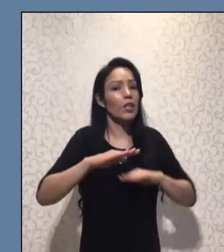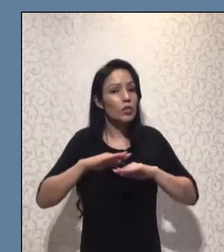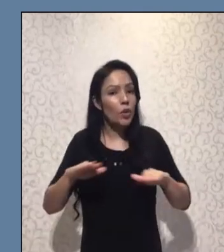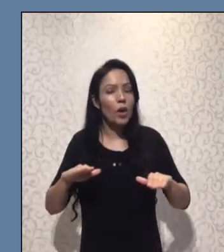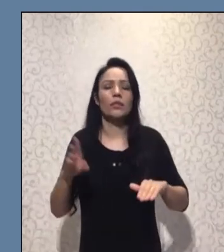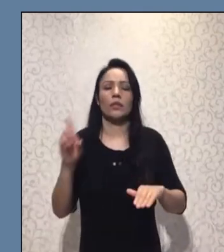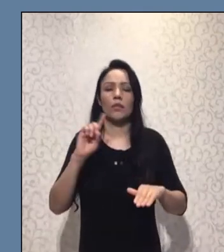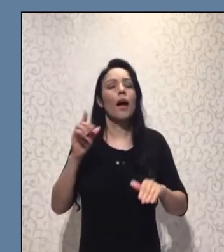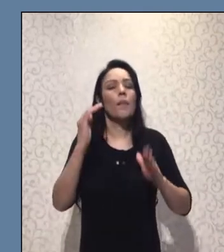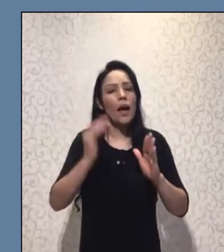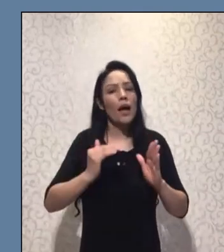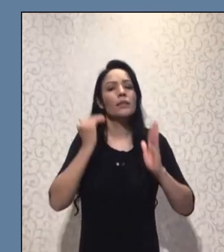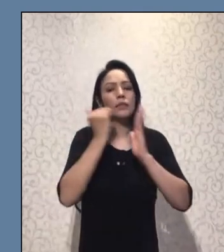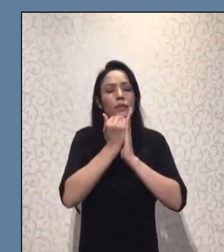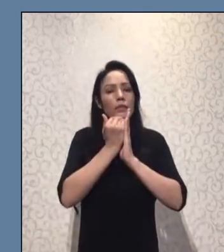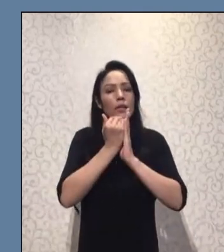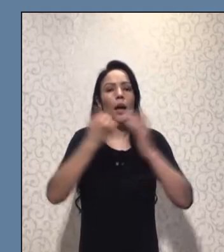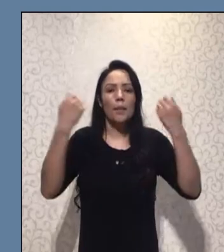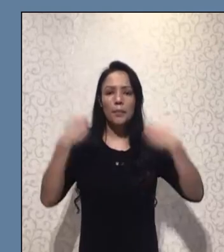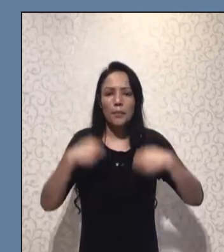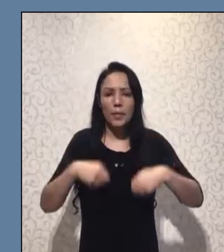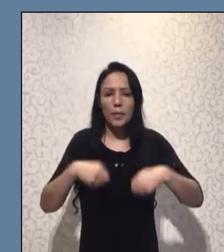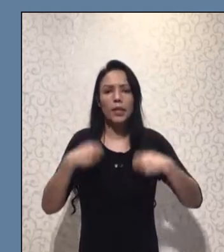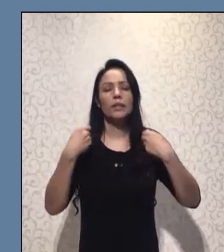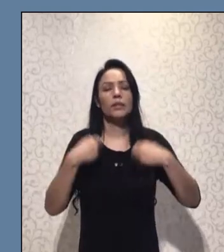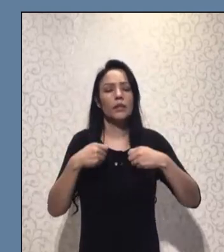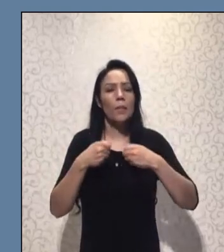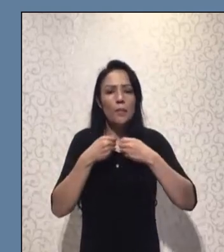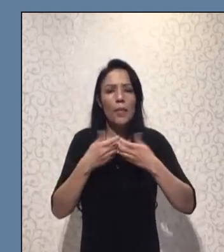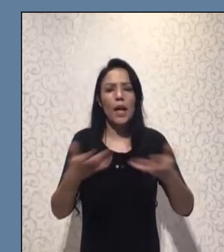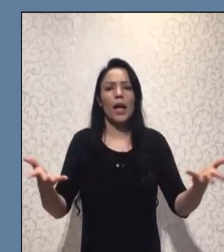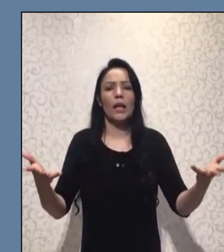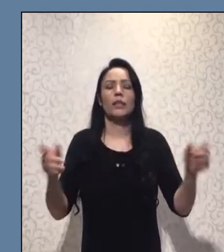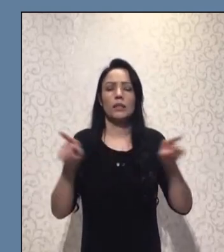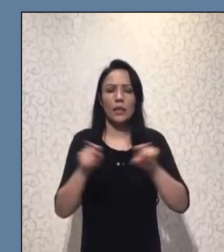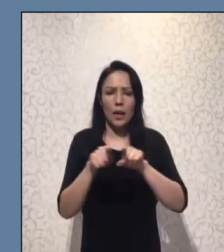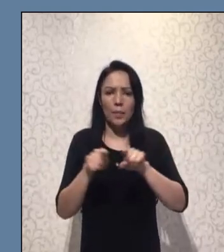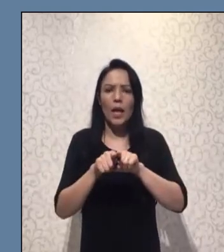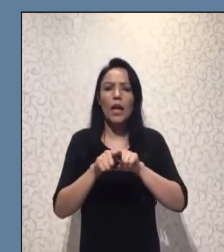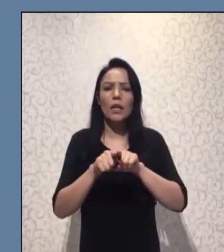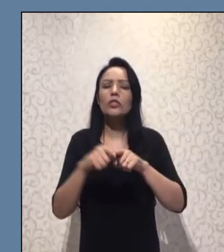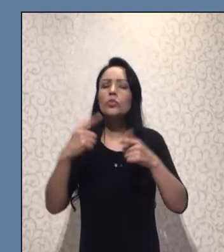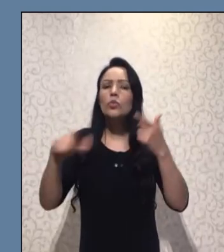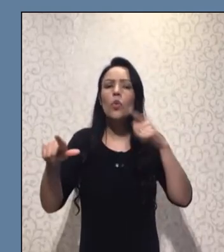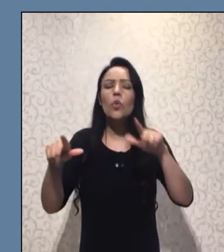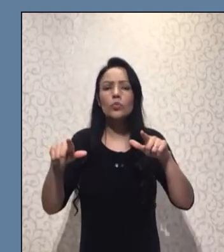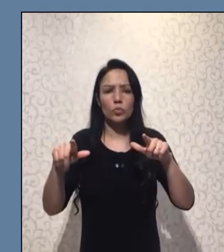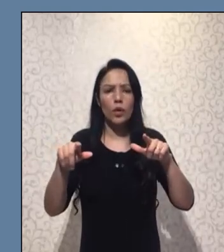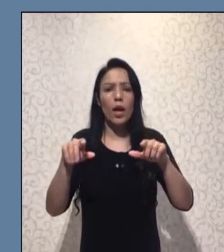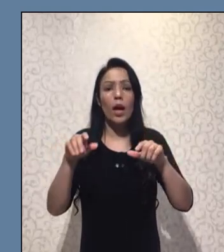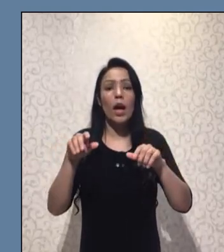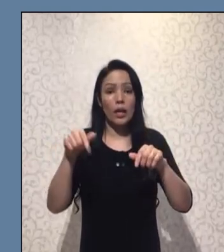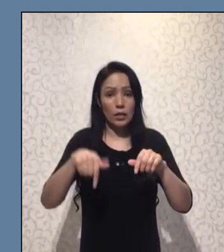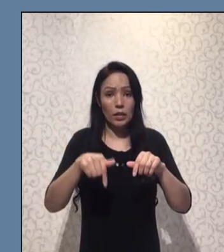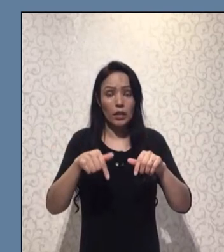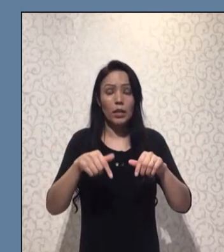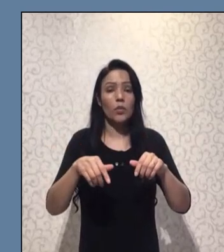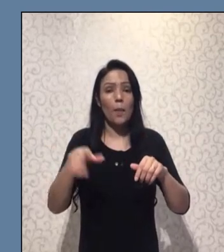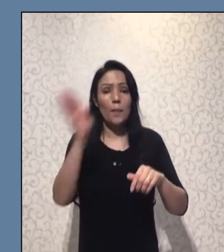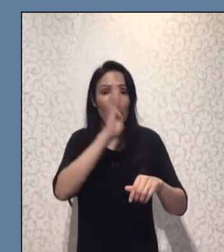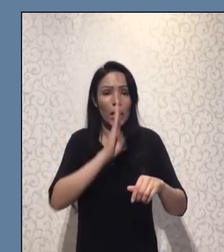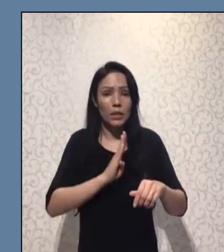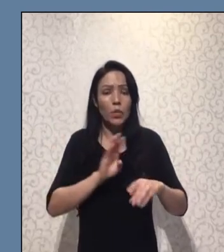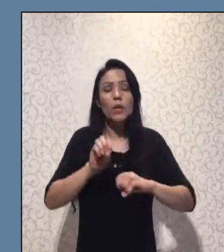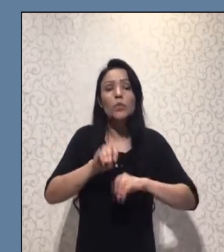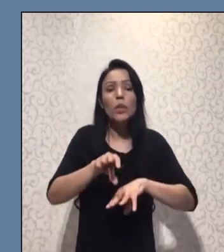cobrança aos museus seja estendida também às outras instâncias da formação do brasileiro. Quer dizer, como é que estão